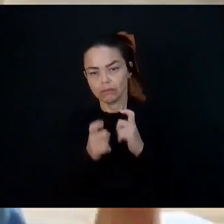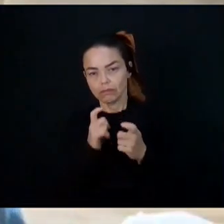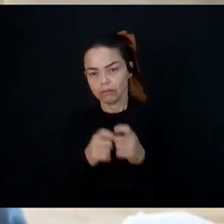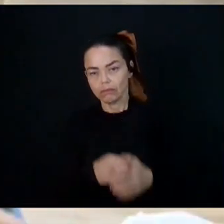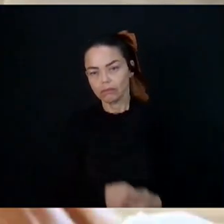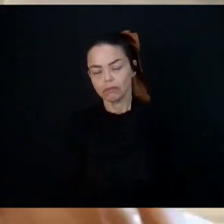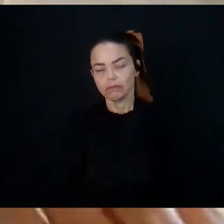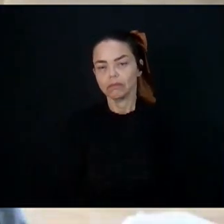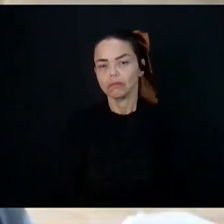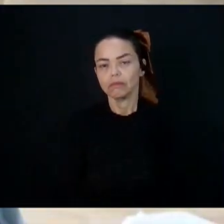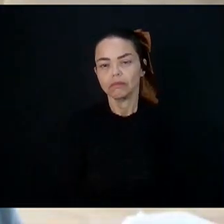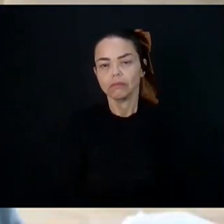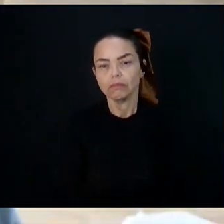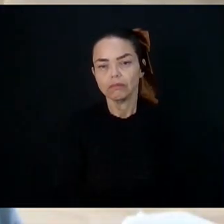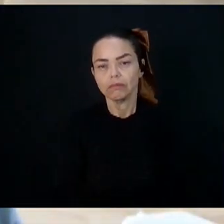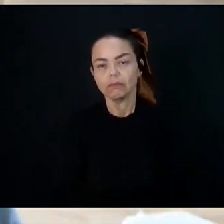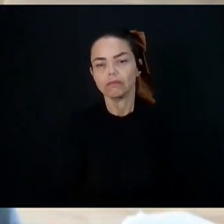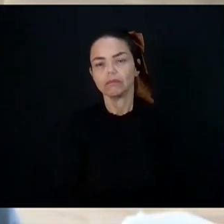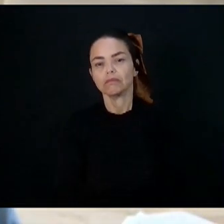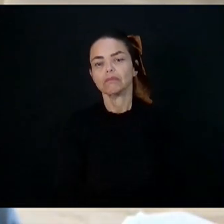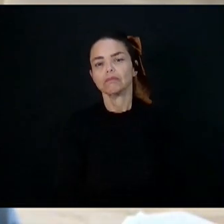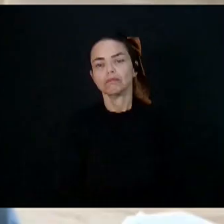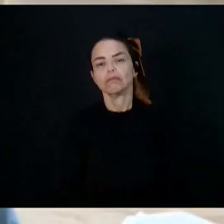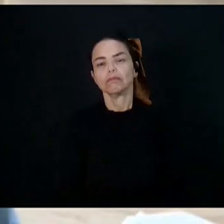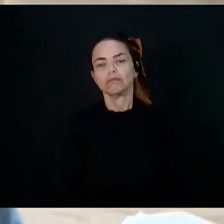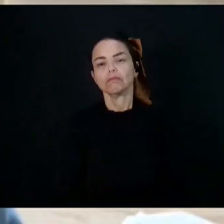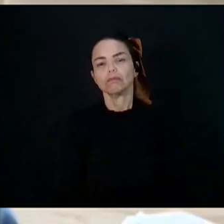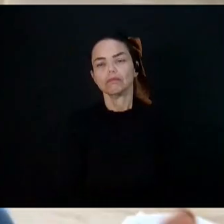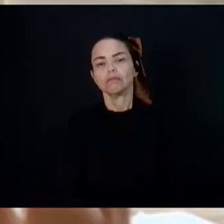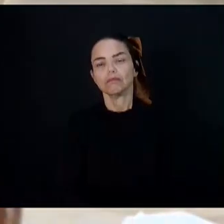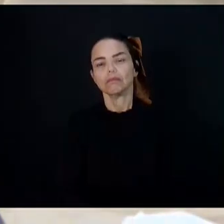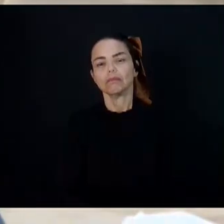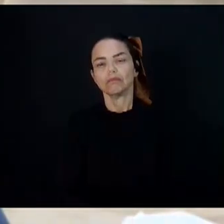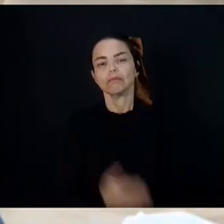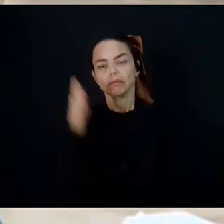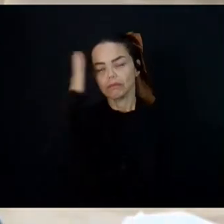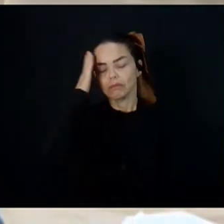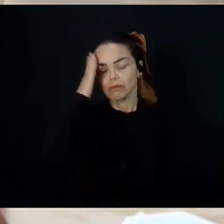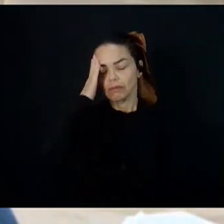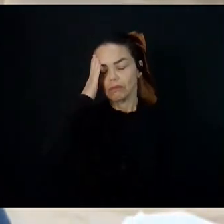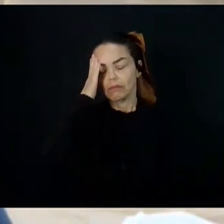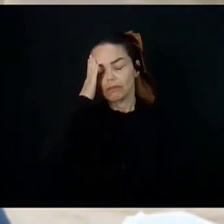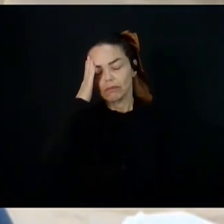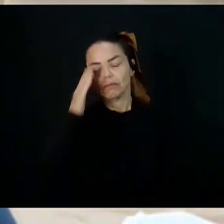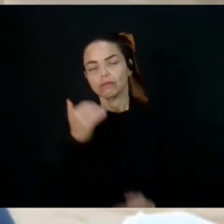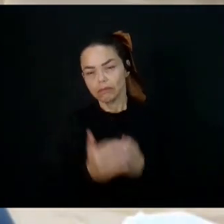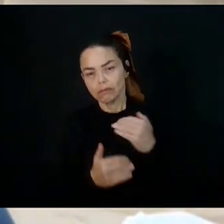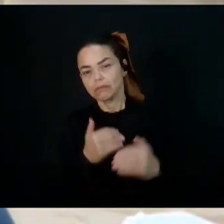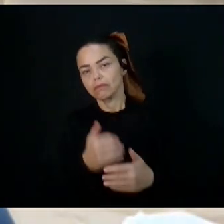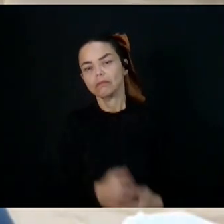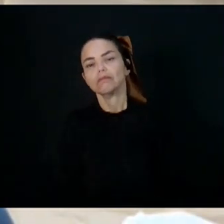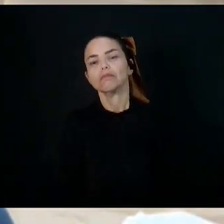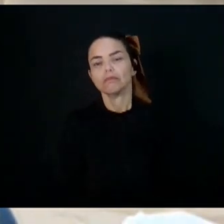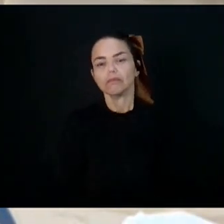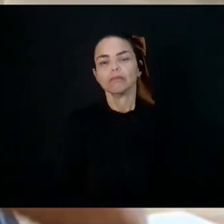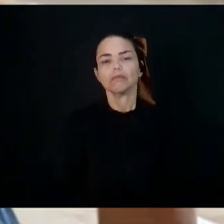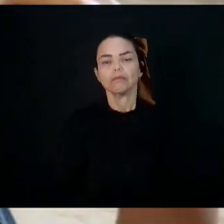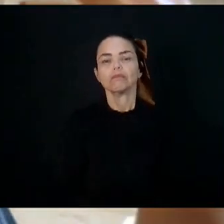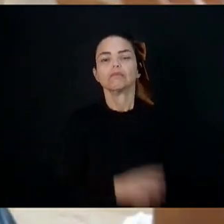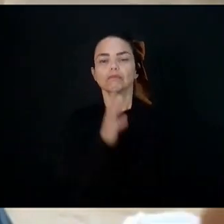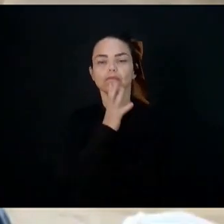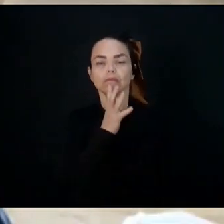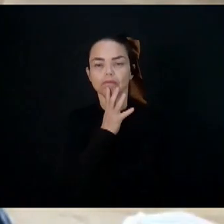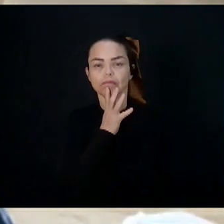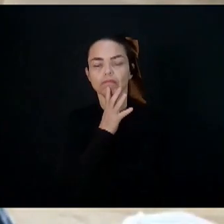mundo continua acontecendo, as coisas vão continuar acontecendo, mas quanto mais autoconhecimento eu tenho,